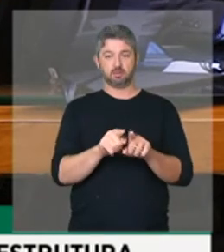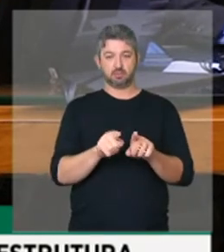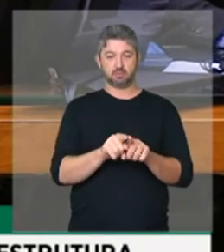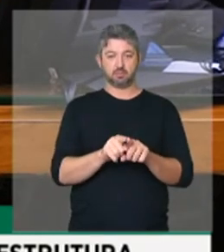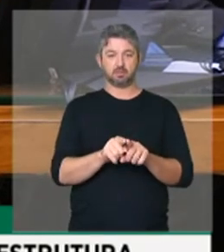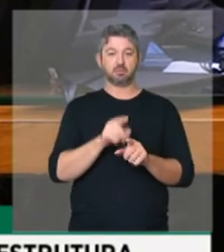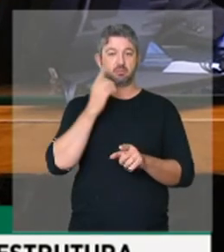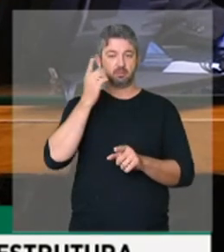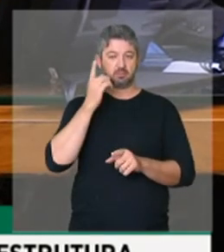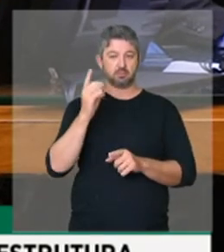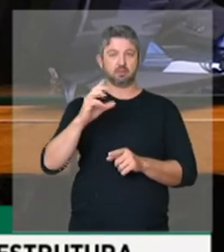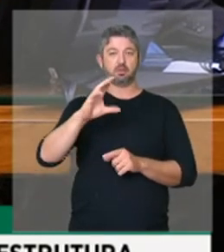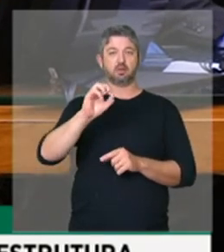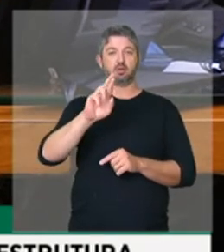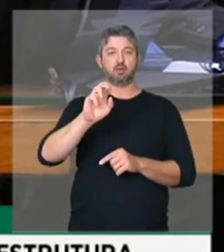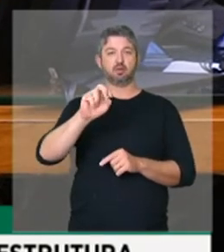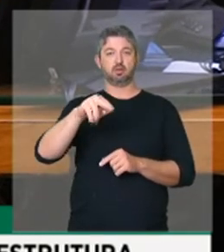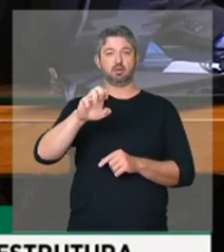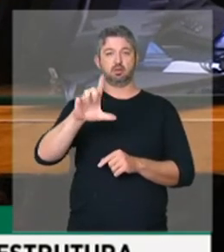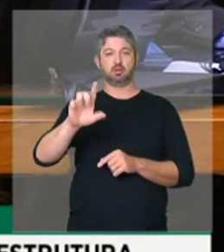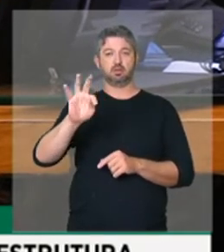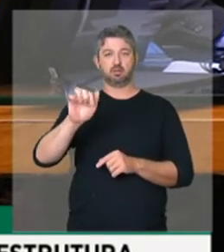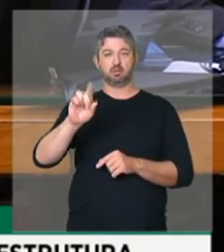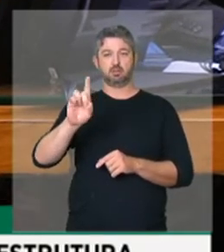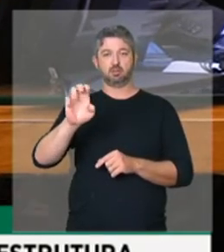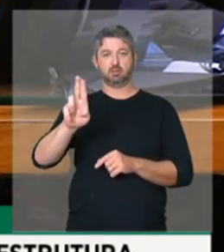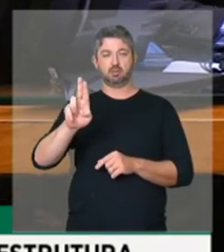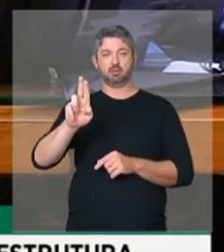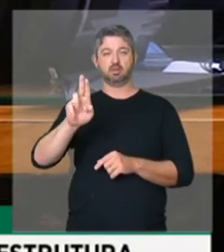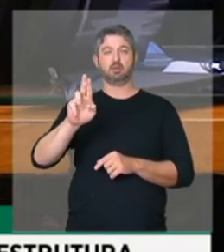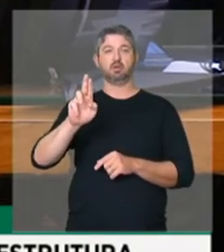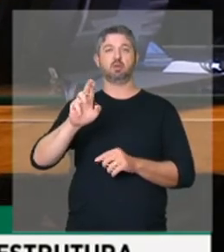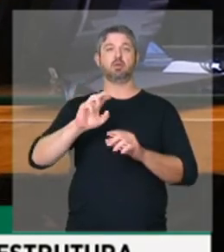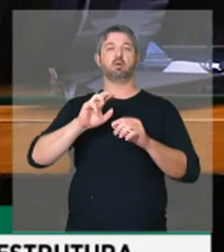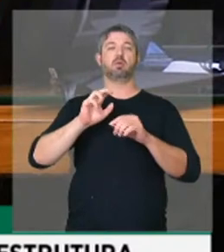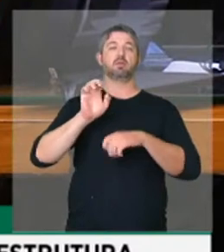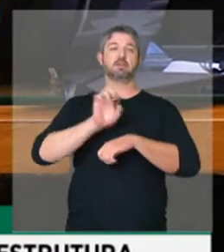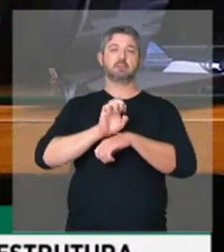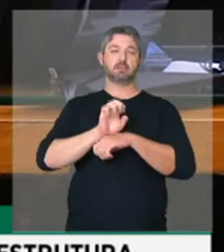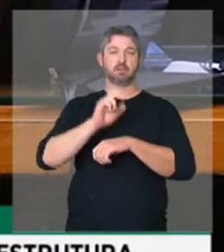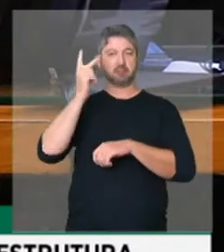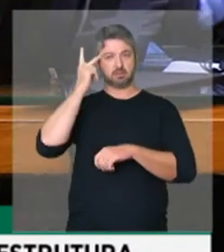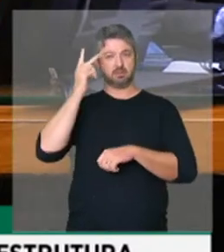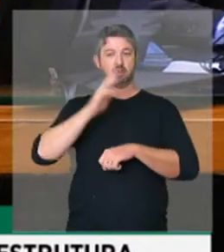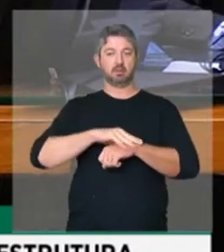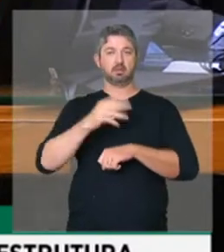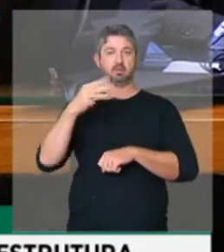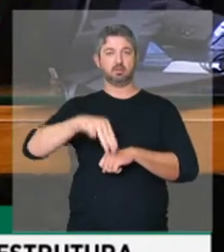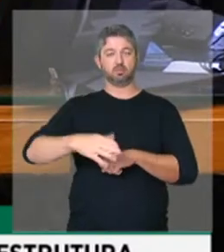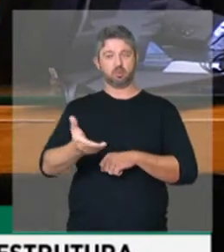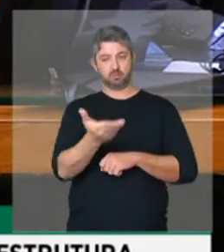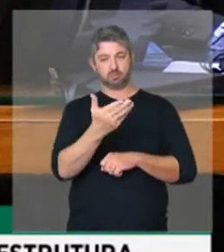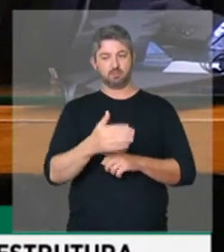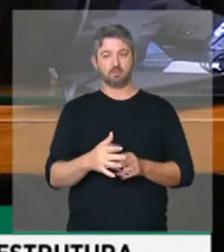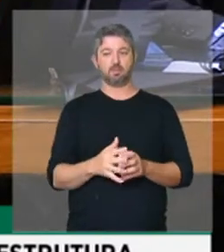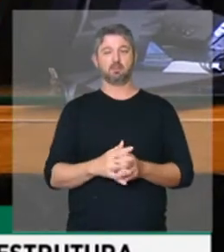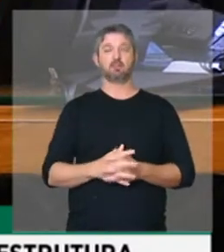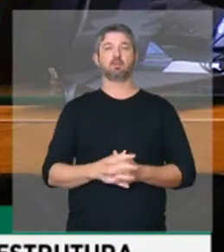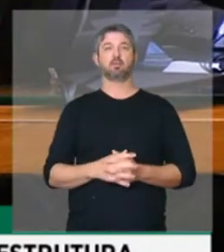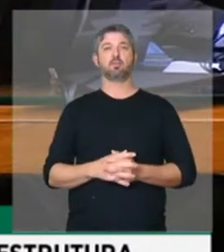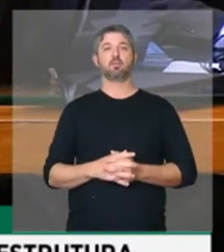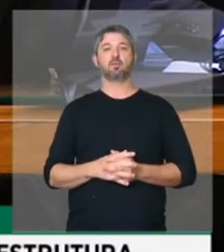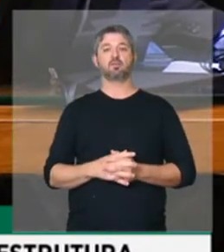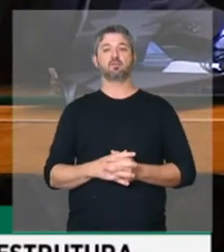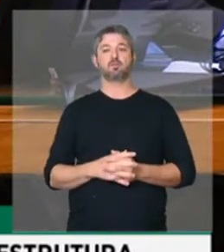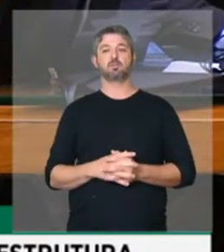favor, o deputado Coronel Tadeu, de São Paulo. Tem, Vossa Excelência, o tempo de 3 minutos.